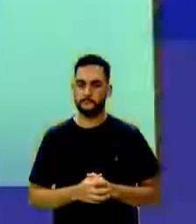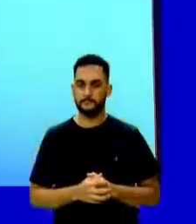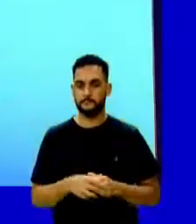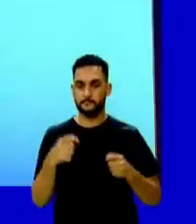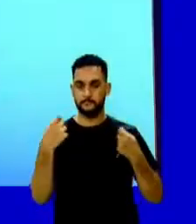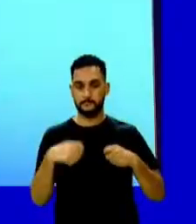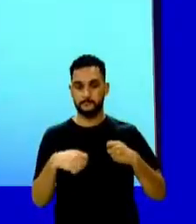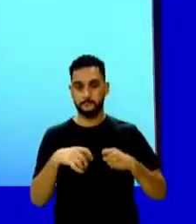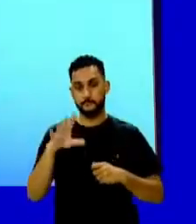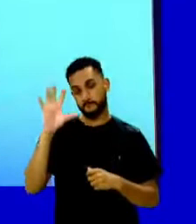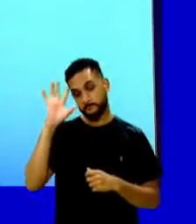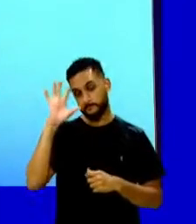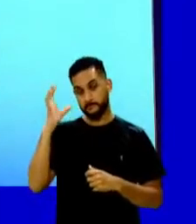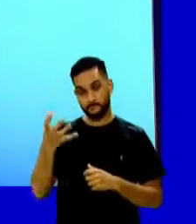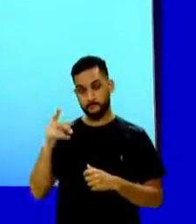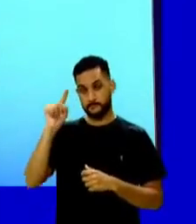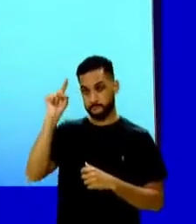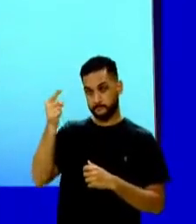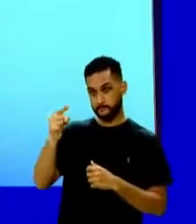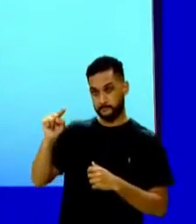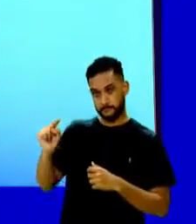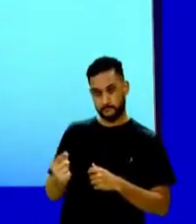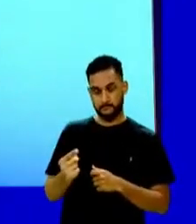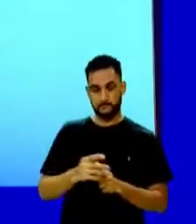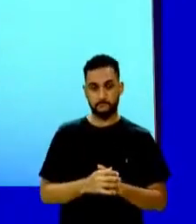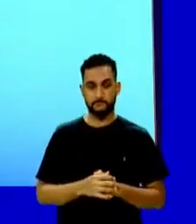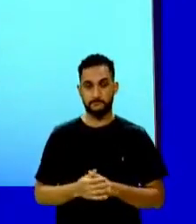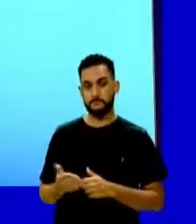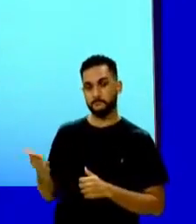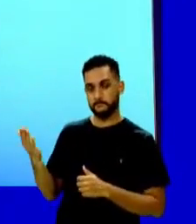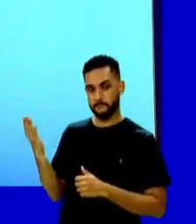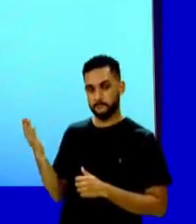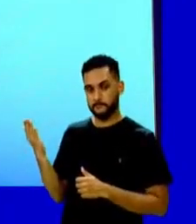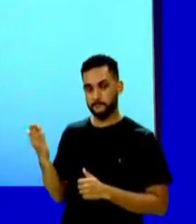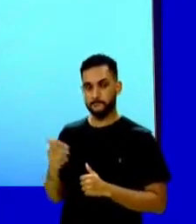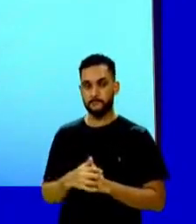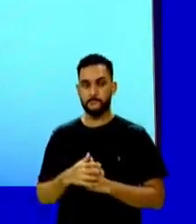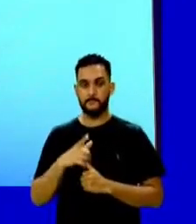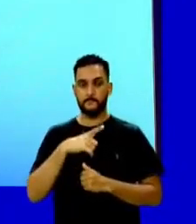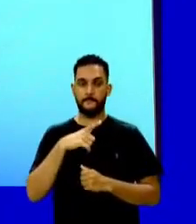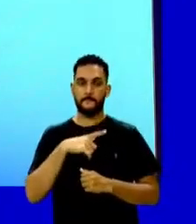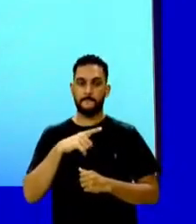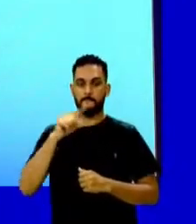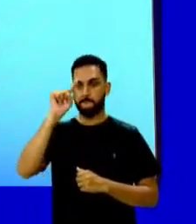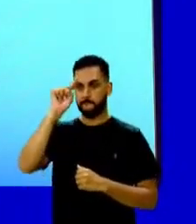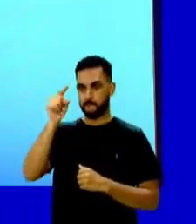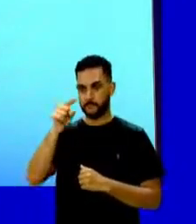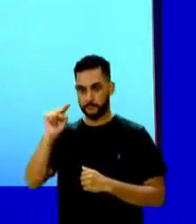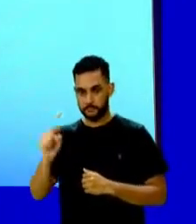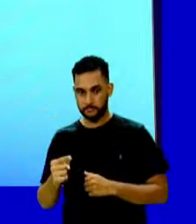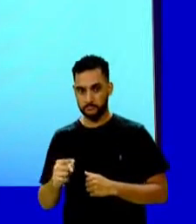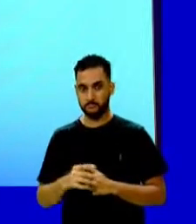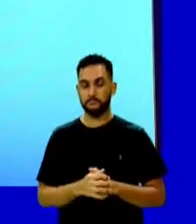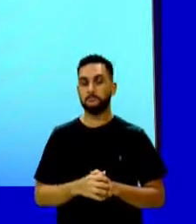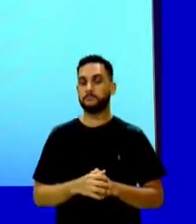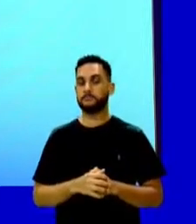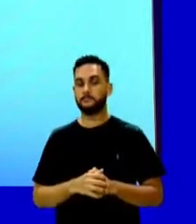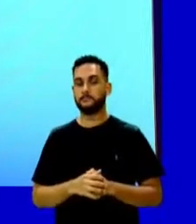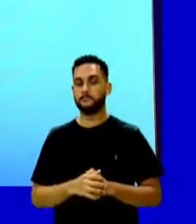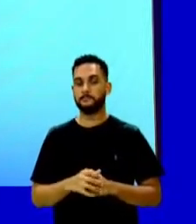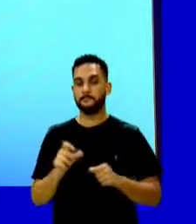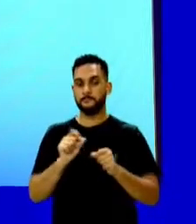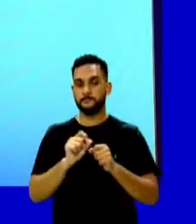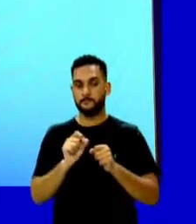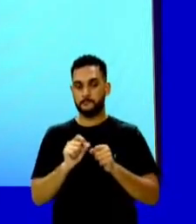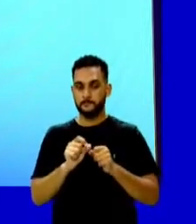a gente precisa resolver o sistema né então aqui eu coloquei as duas equações de um sistema realizei a